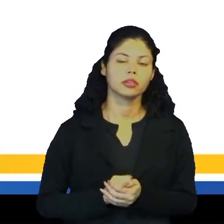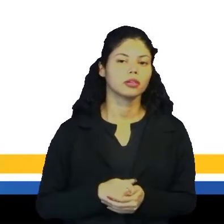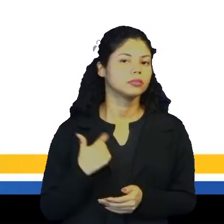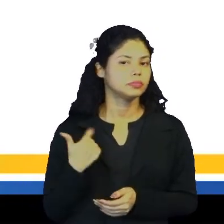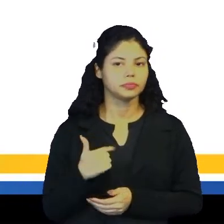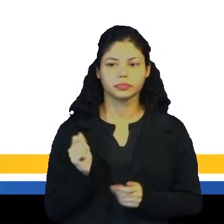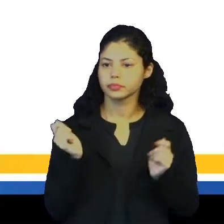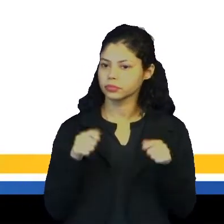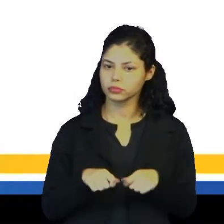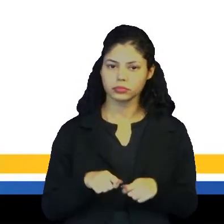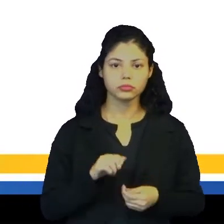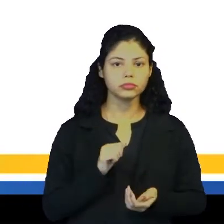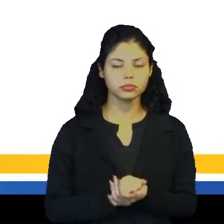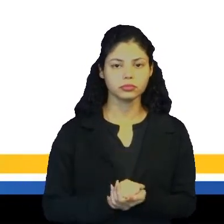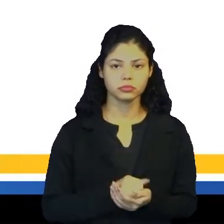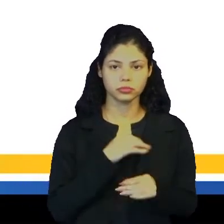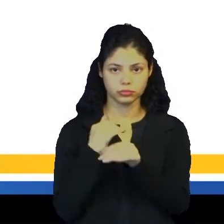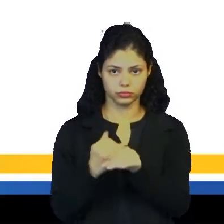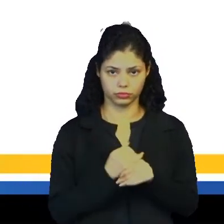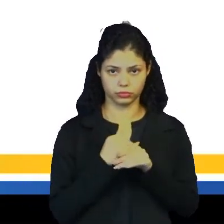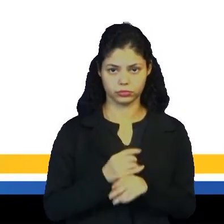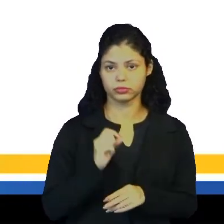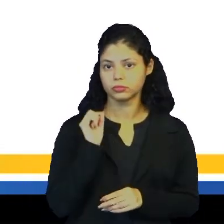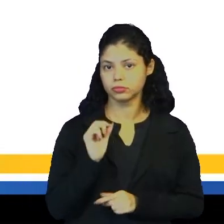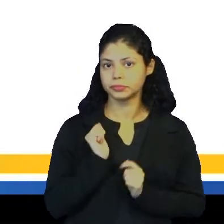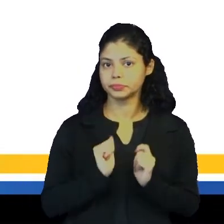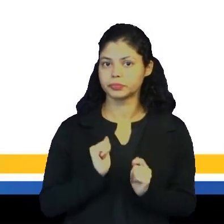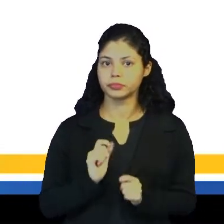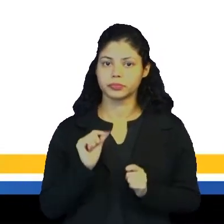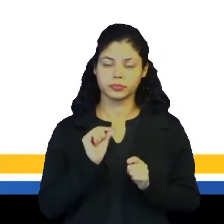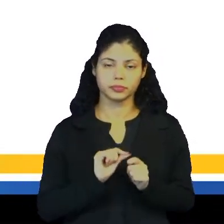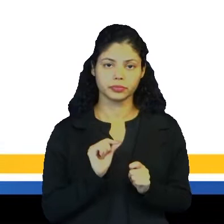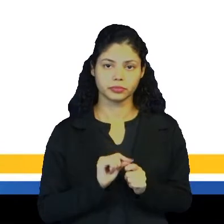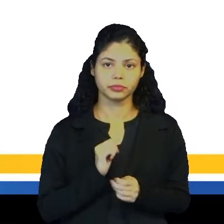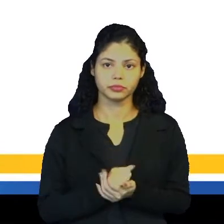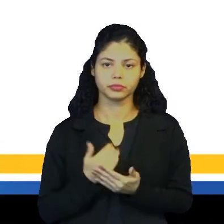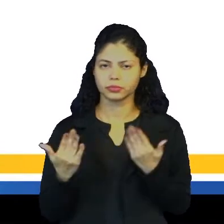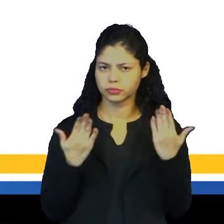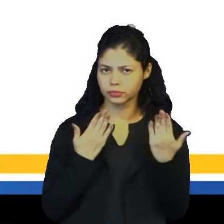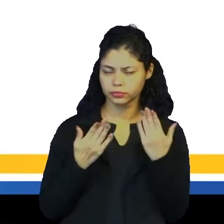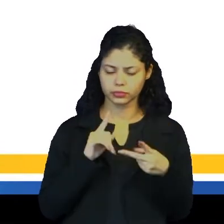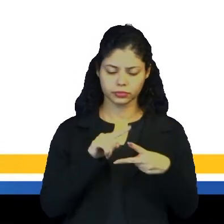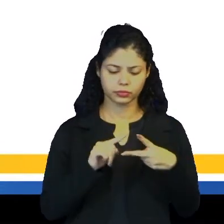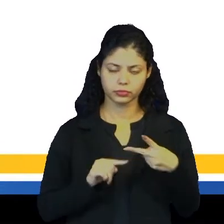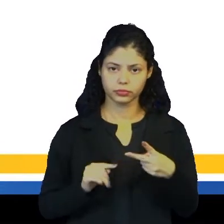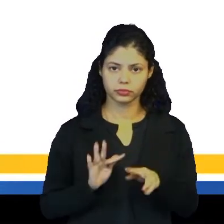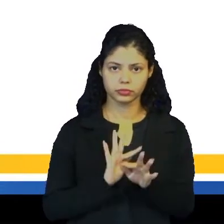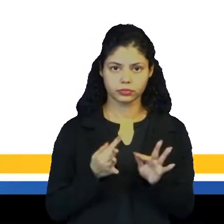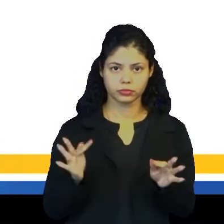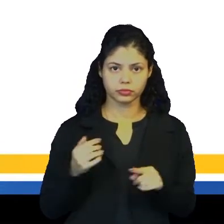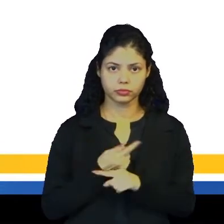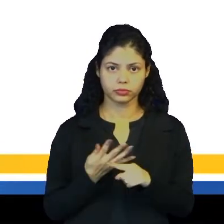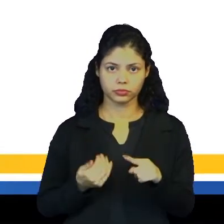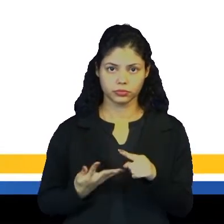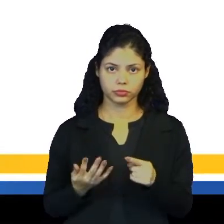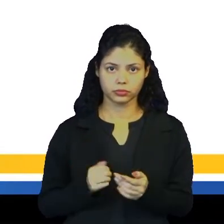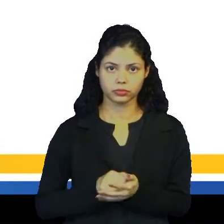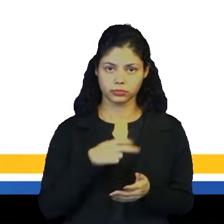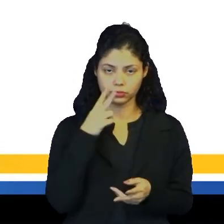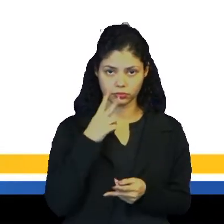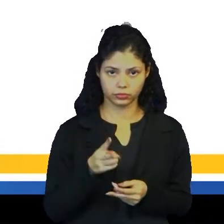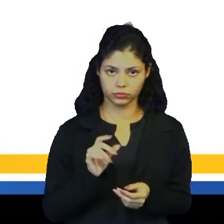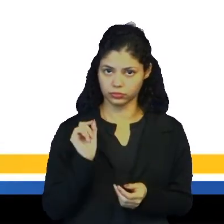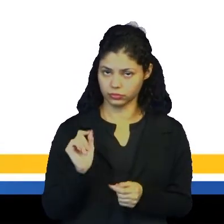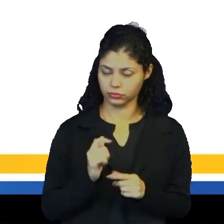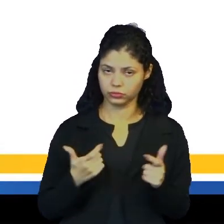não possuem denominadores iguais. O que podemos fazer para comparar essas duas frações e